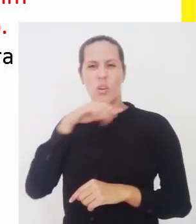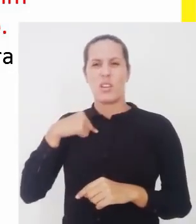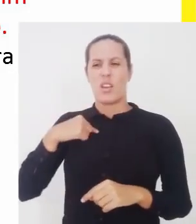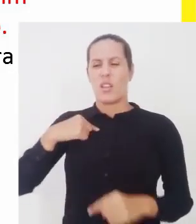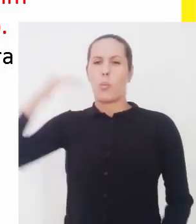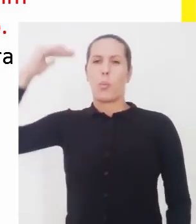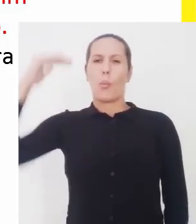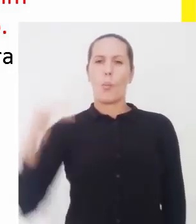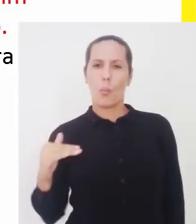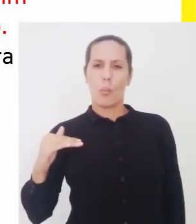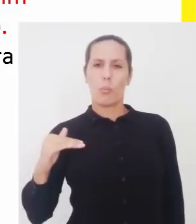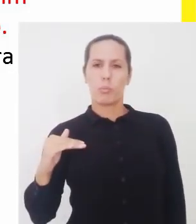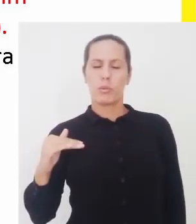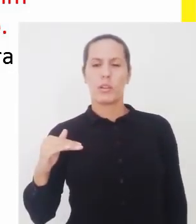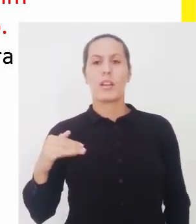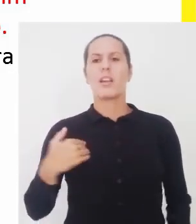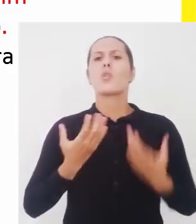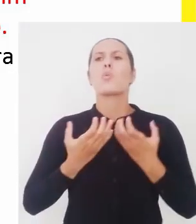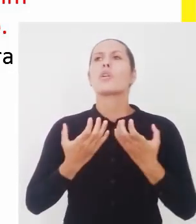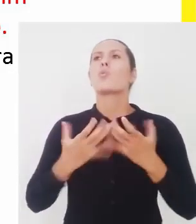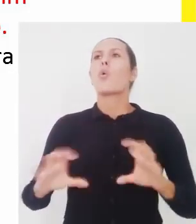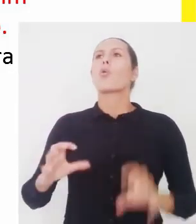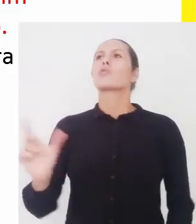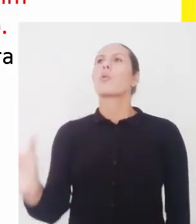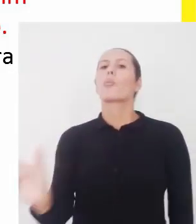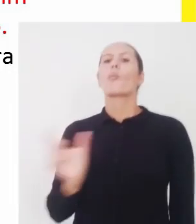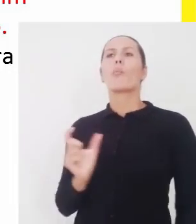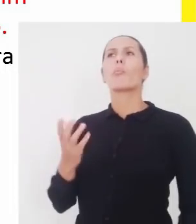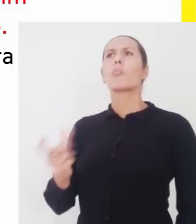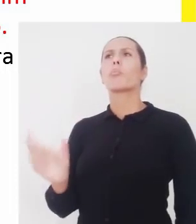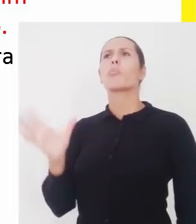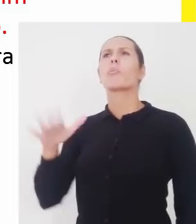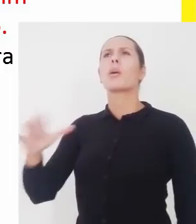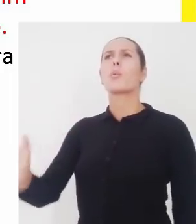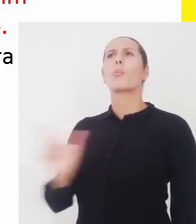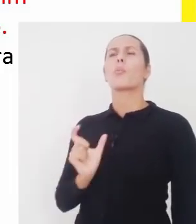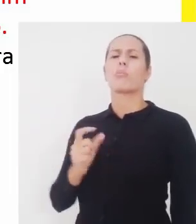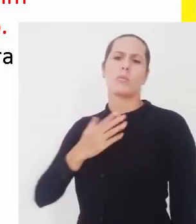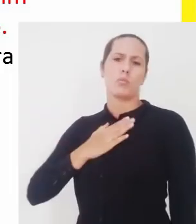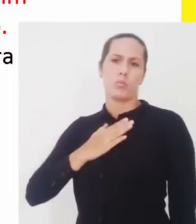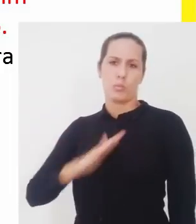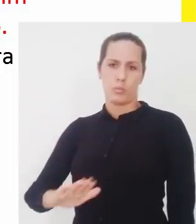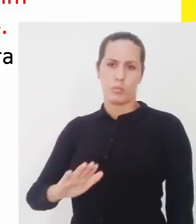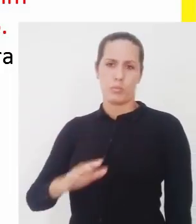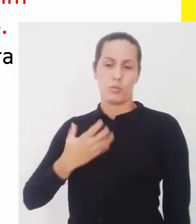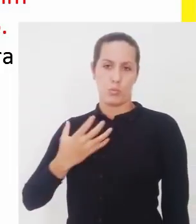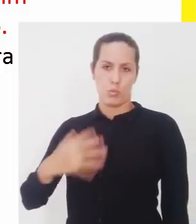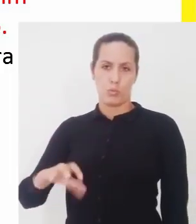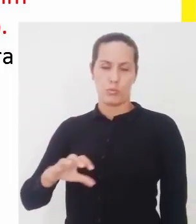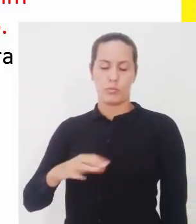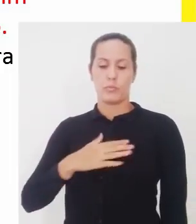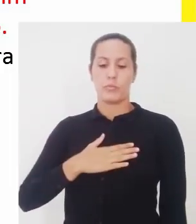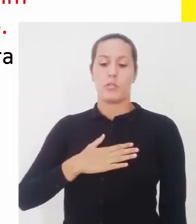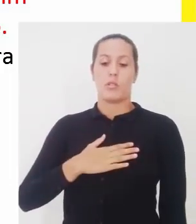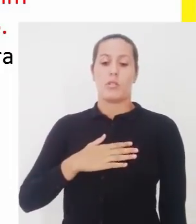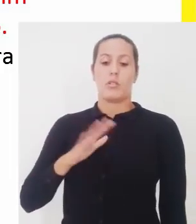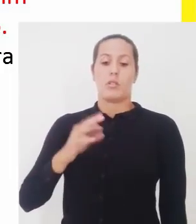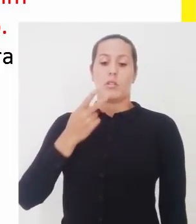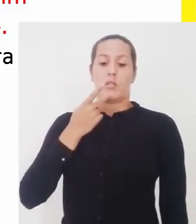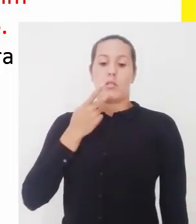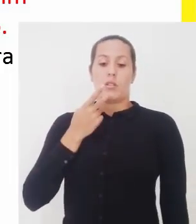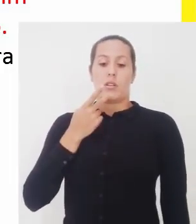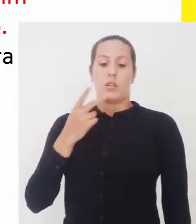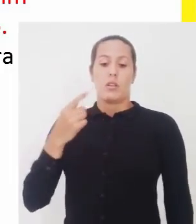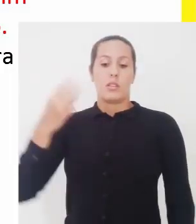segunda estrofe, a voz do poema traz uma outra visão sobre seu tamanho. Que outra visão é essa? Ele traz a visão de